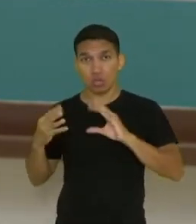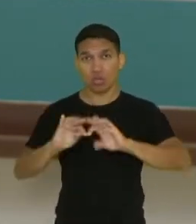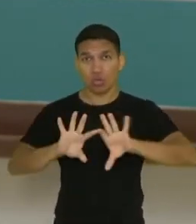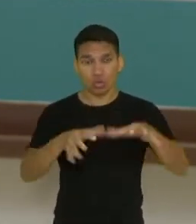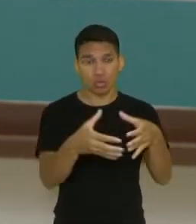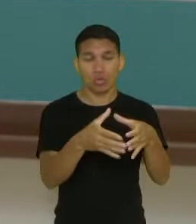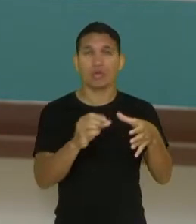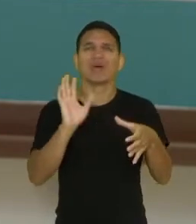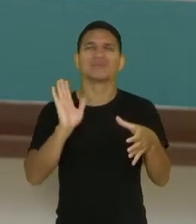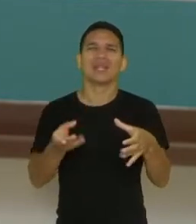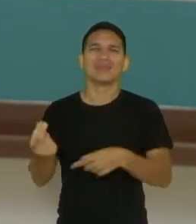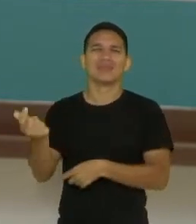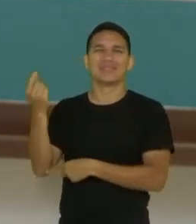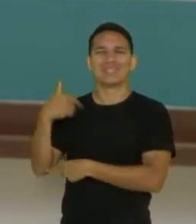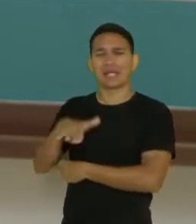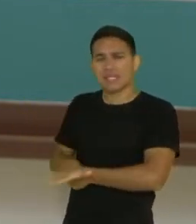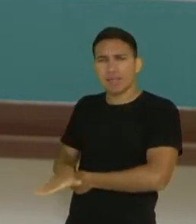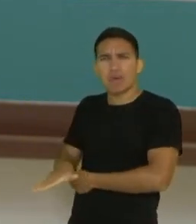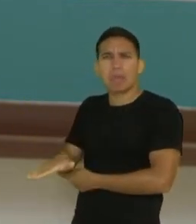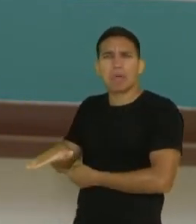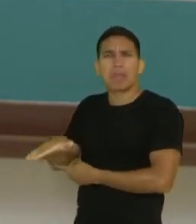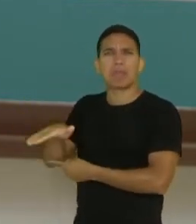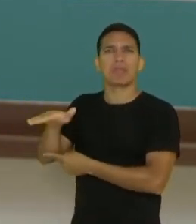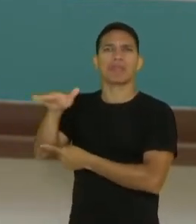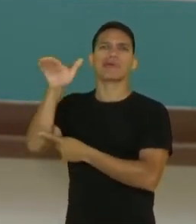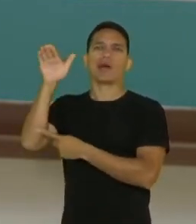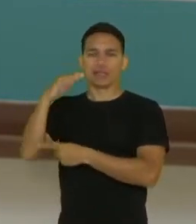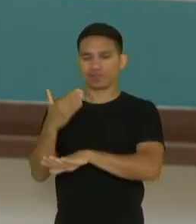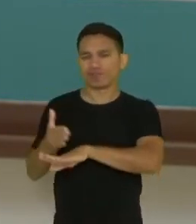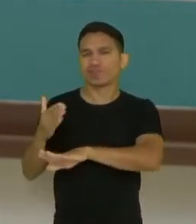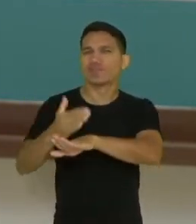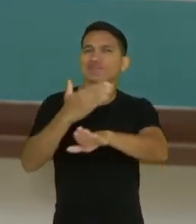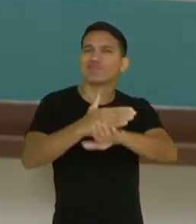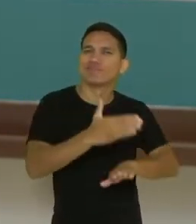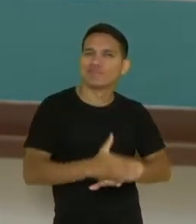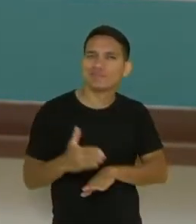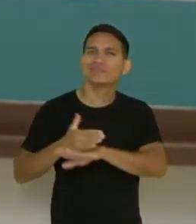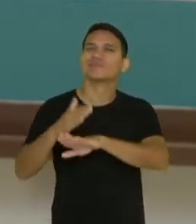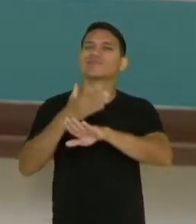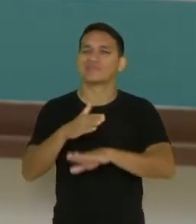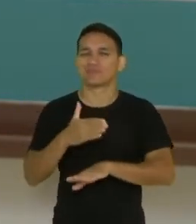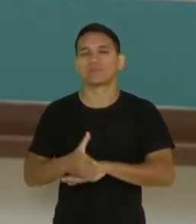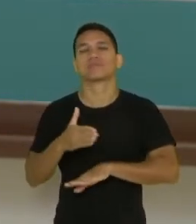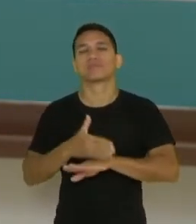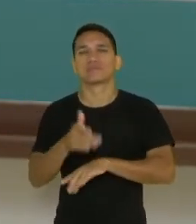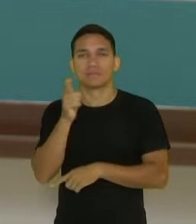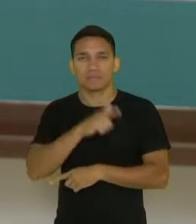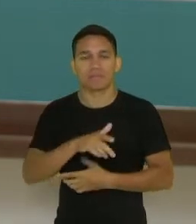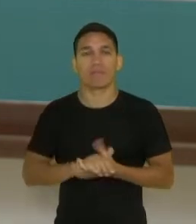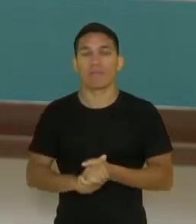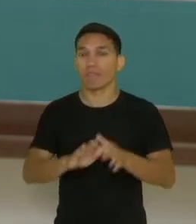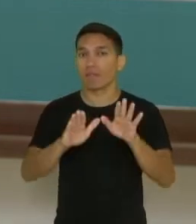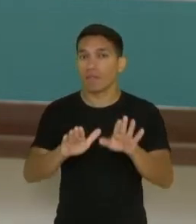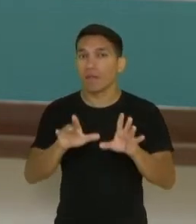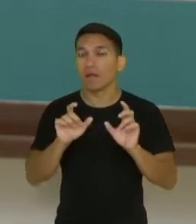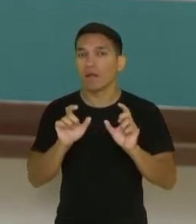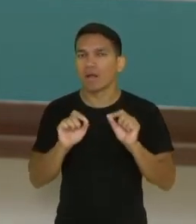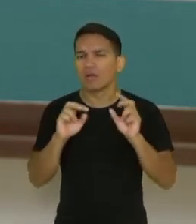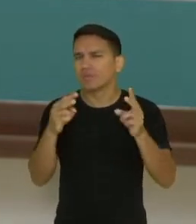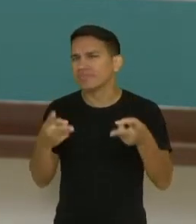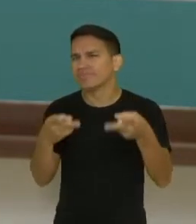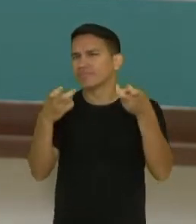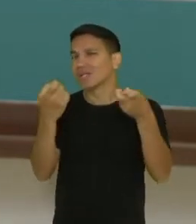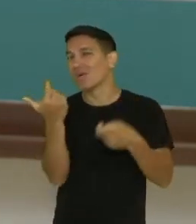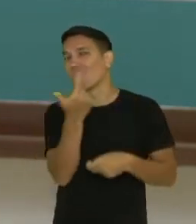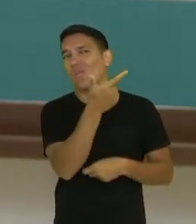lá desde pequena infância já essas crianças praticando praticando praticando mas daí nós podemos